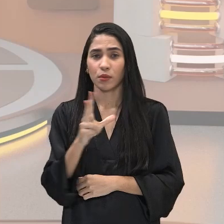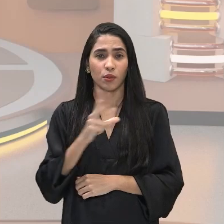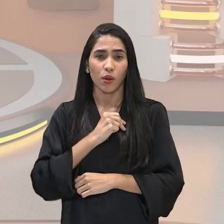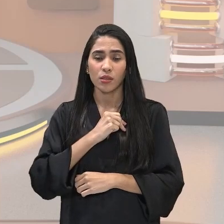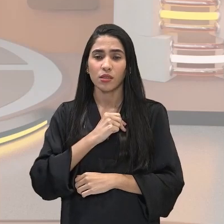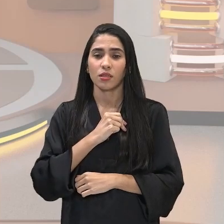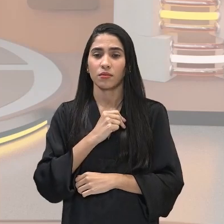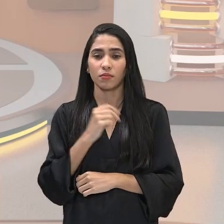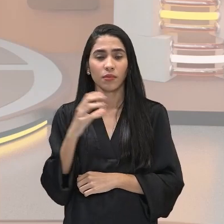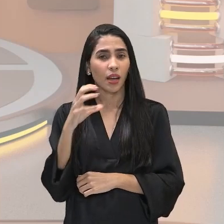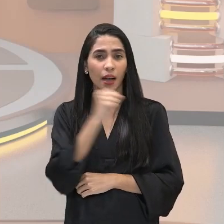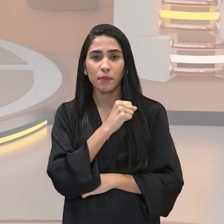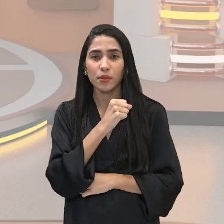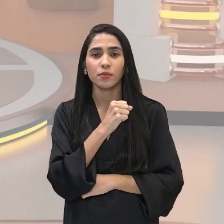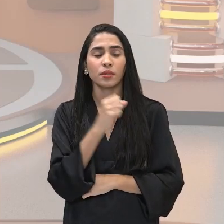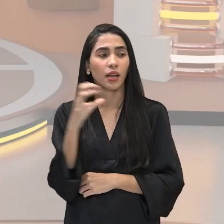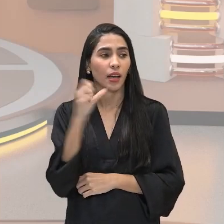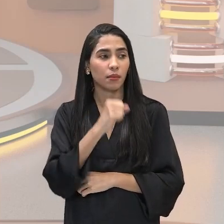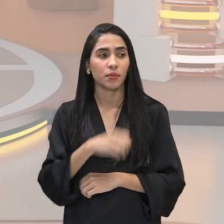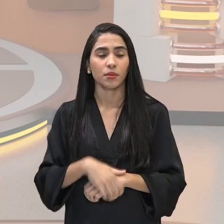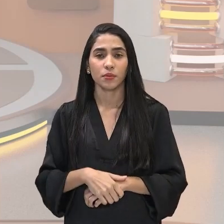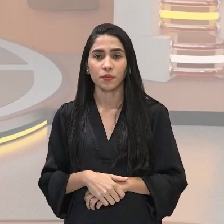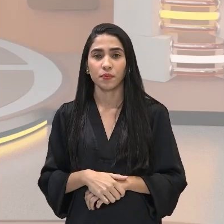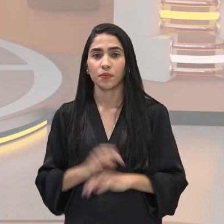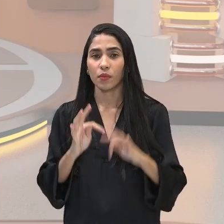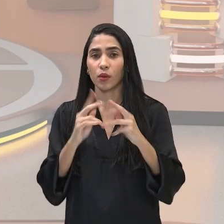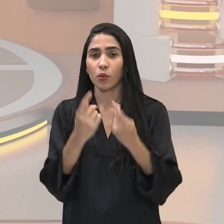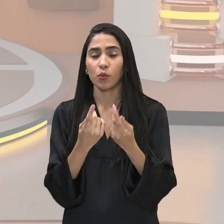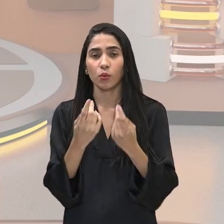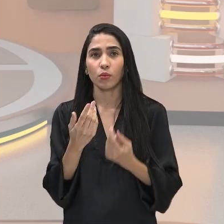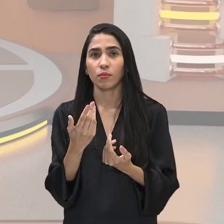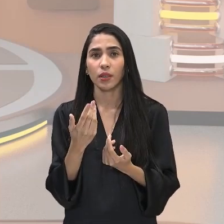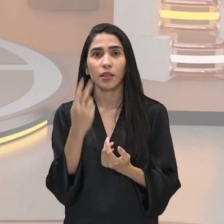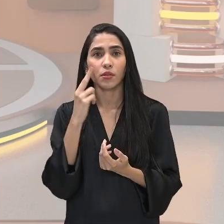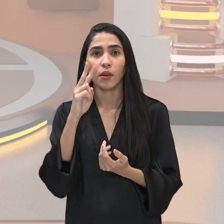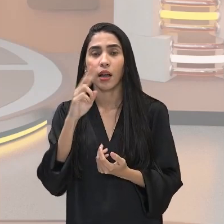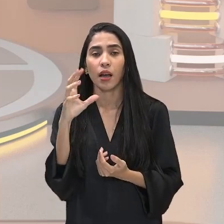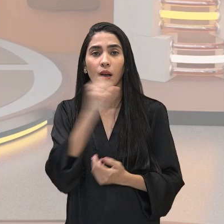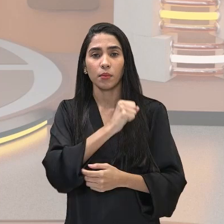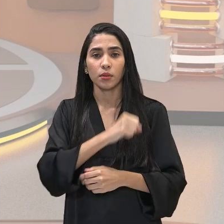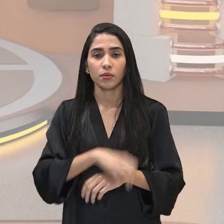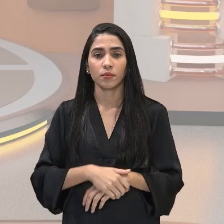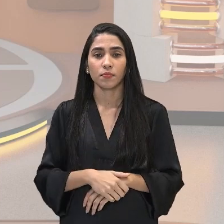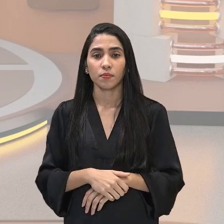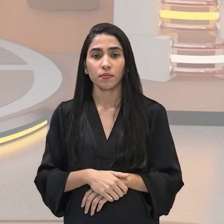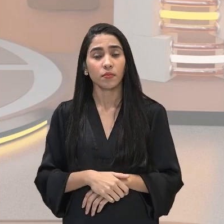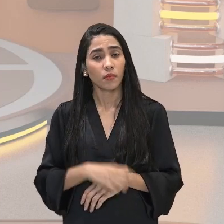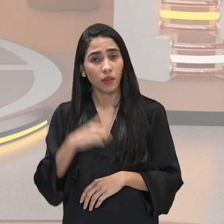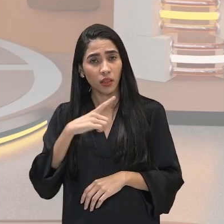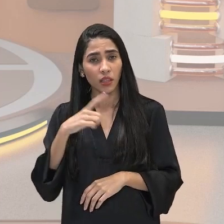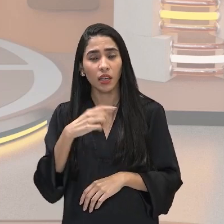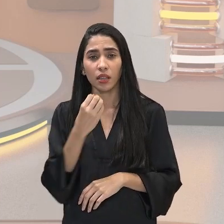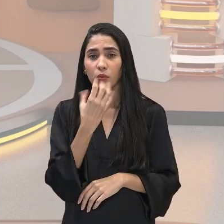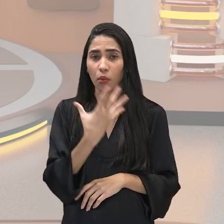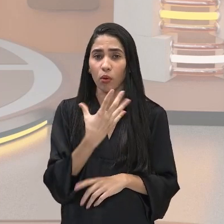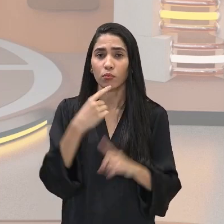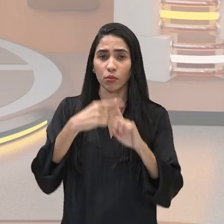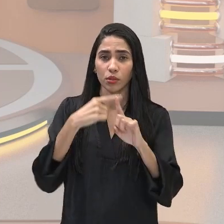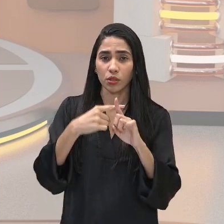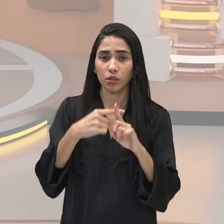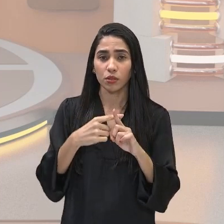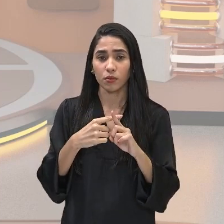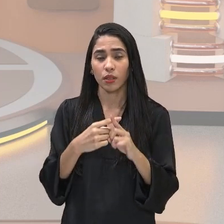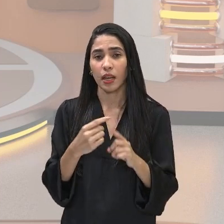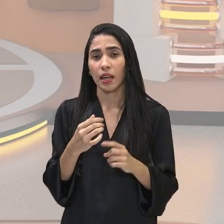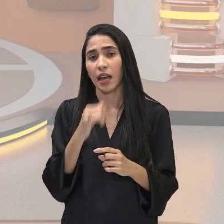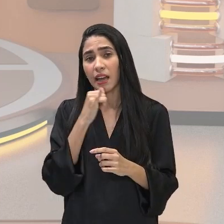Tudo muito rápido acontecendo. Está tudo ali na nossa frente. Né? Tem o seu lado positivo, olha eu aqui falando